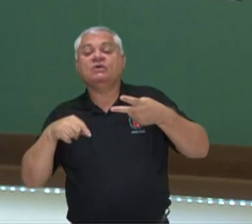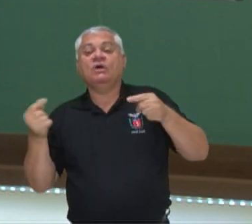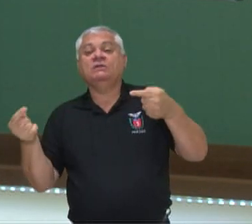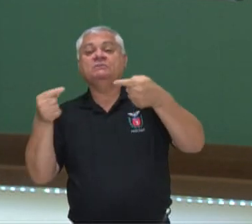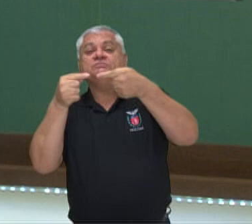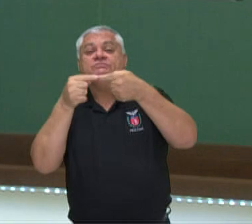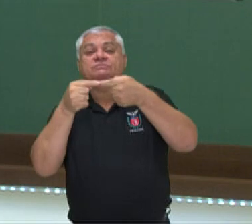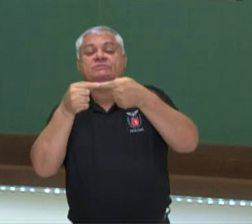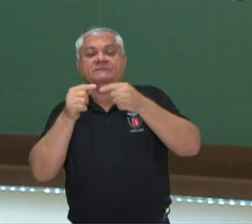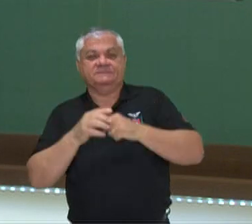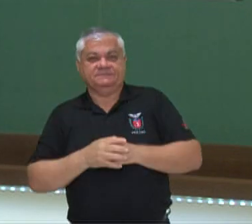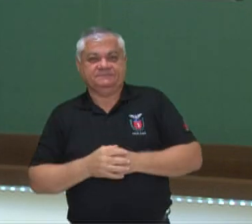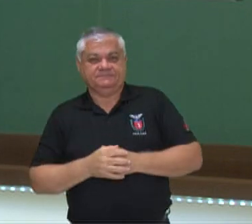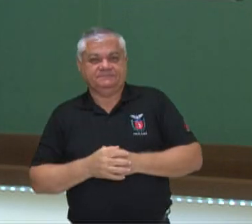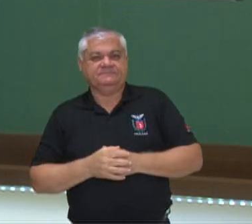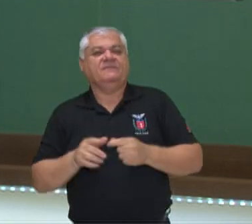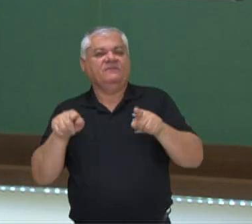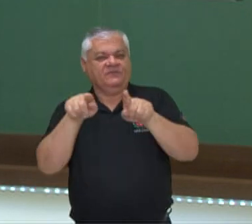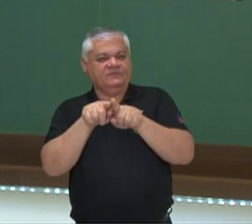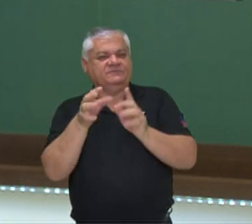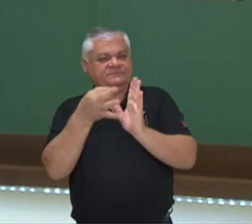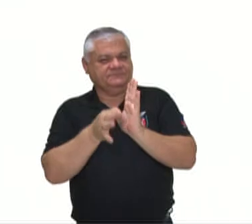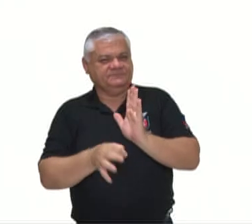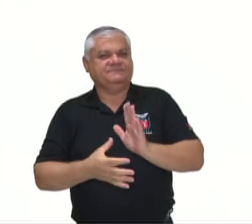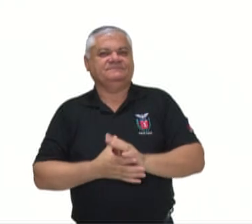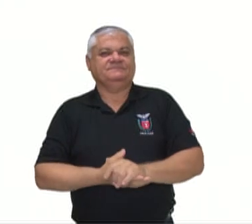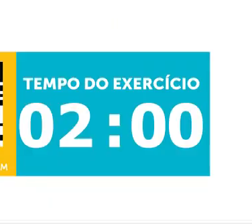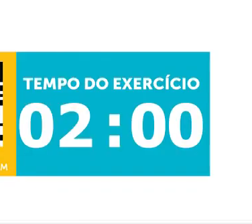poder completá-las. Já volto para corrigir.